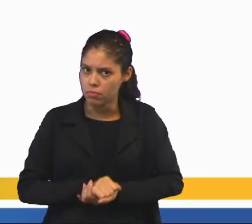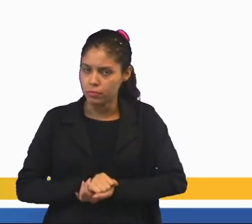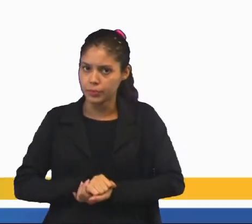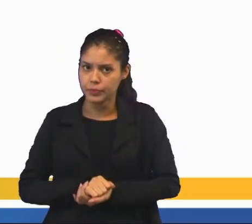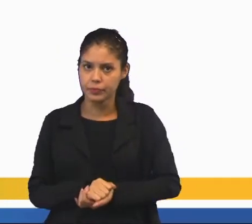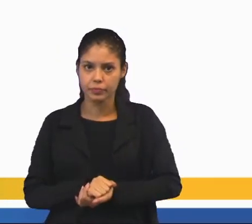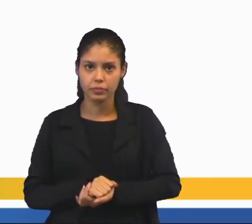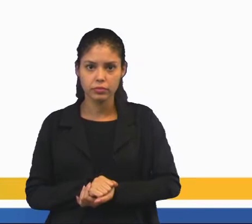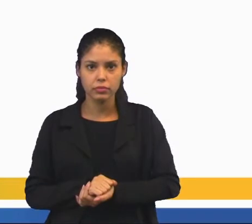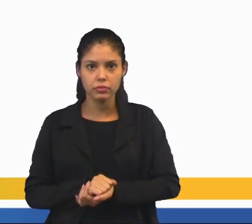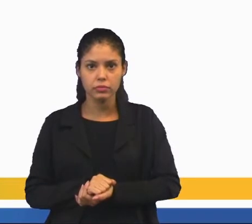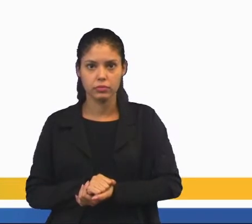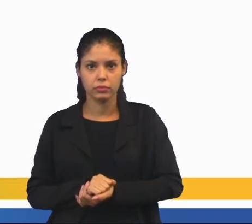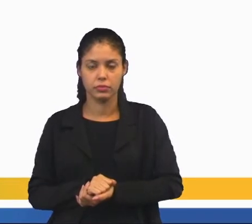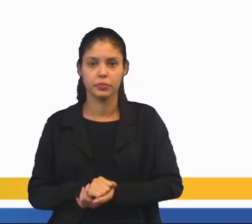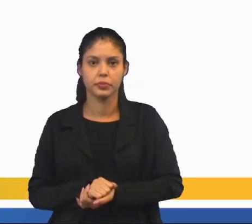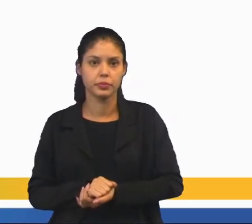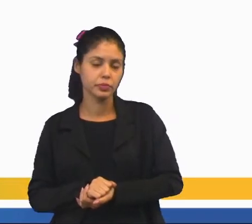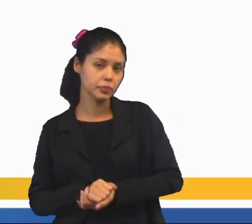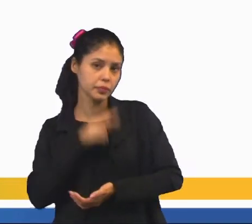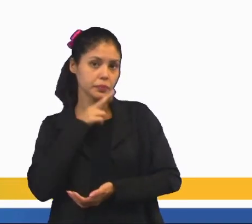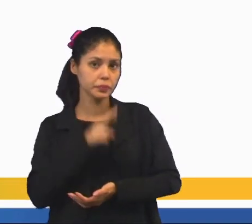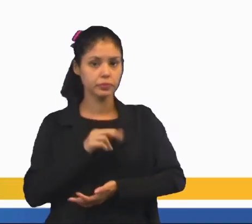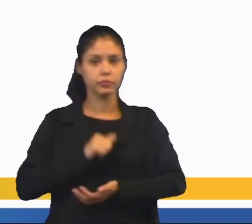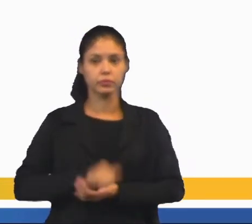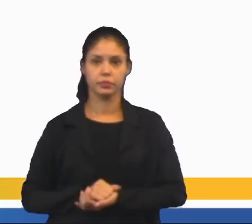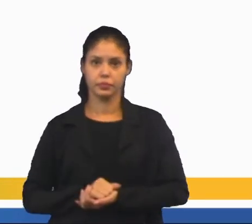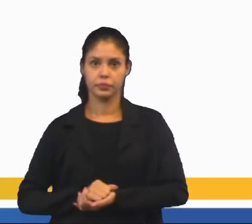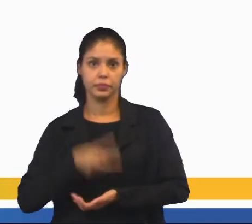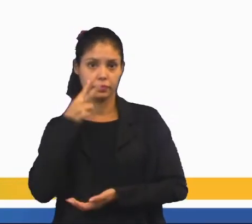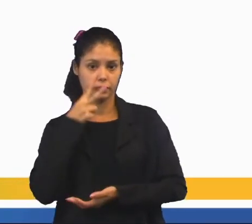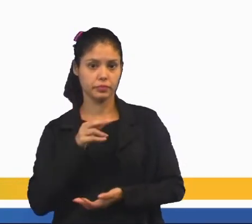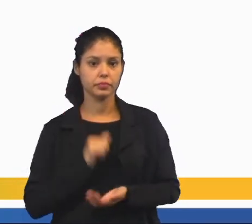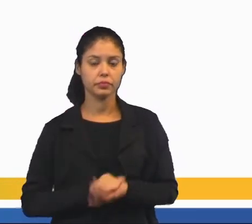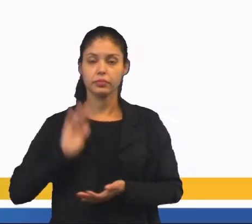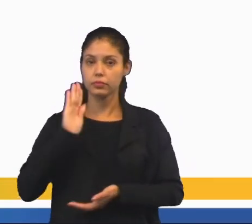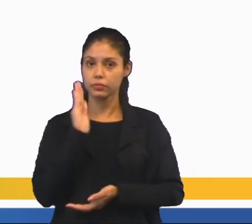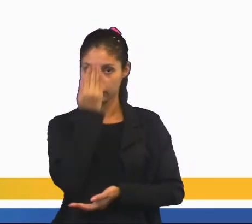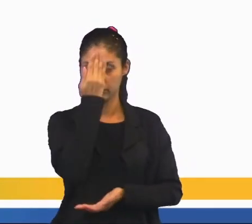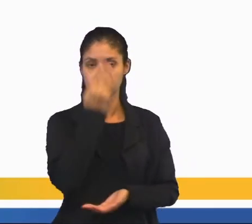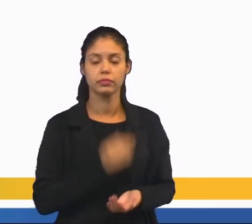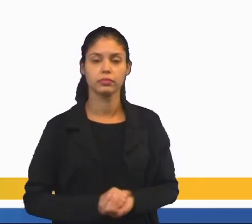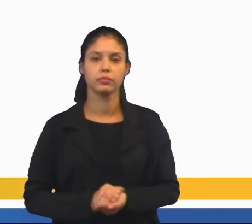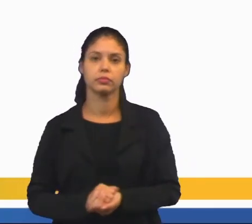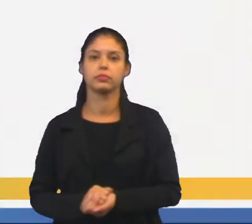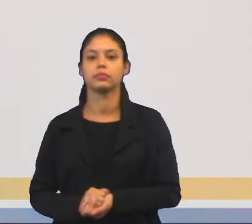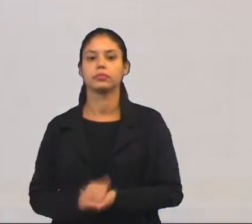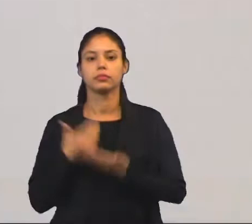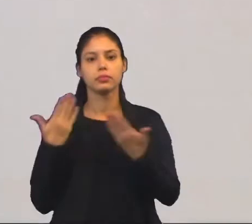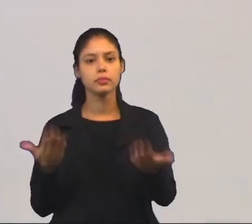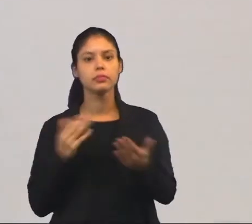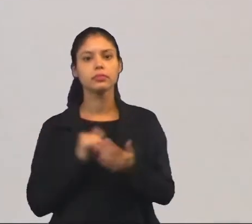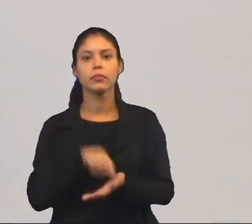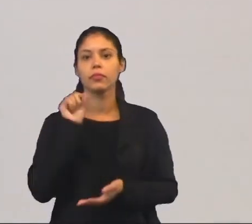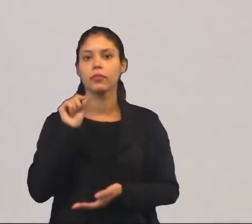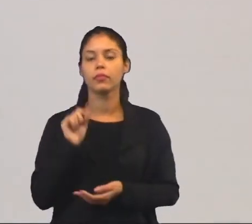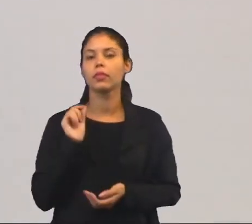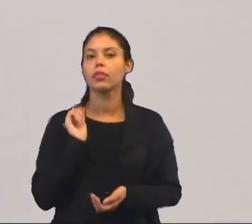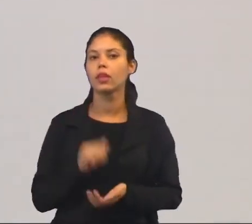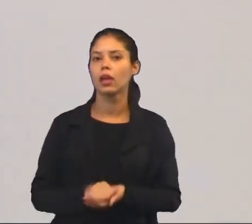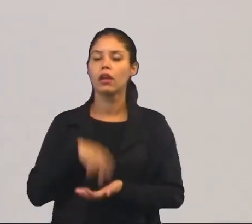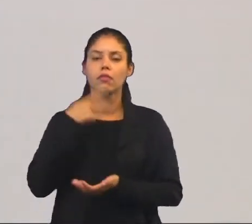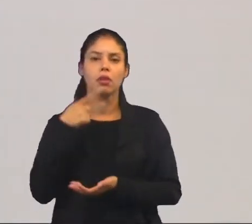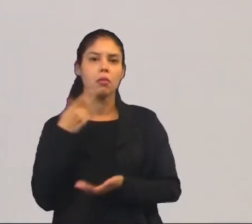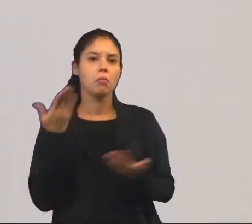falso? E aí, responderam? Vamos verificar? É falso, né? E o que torna